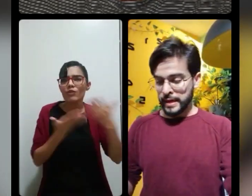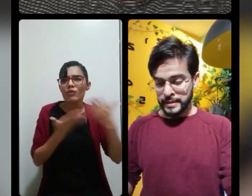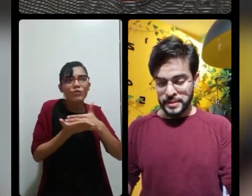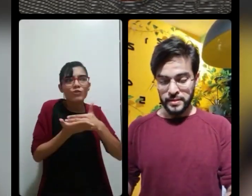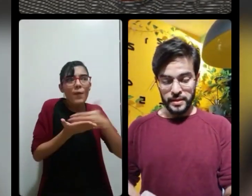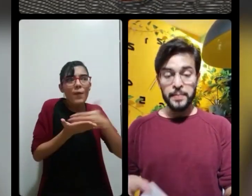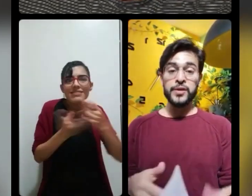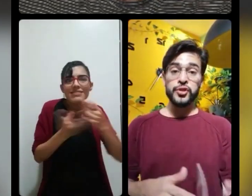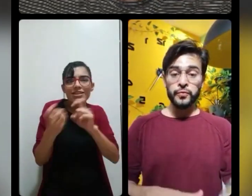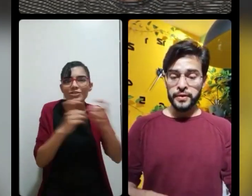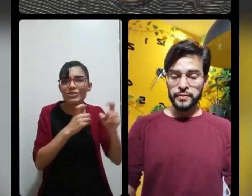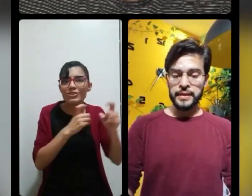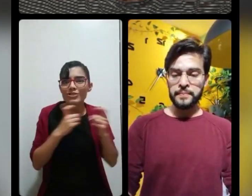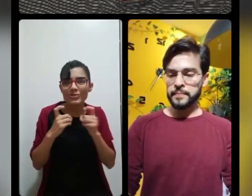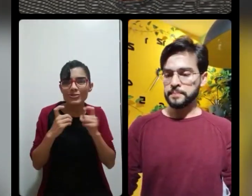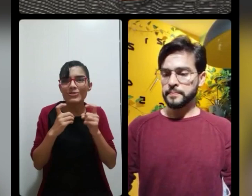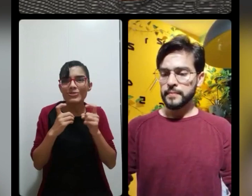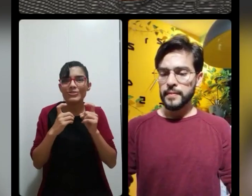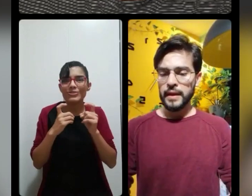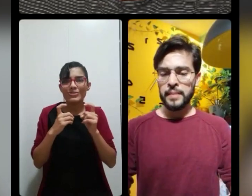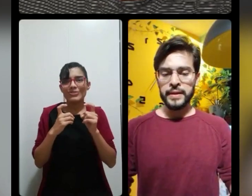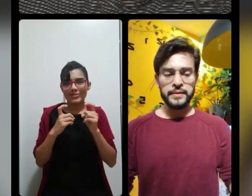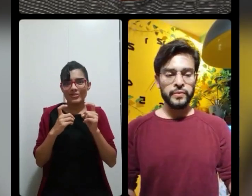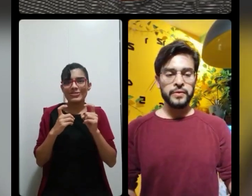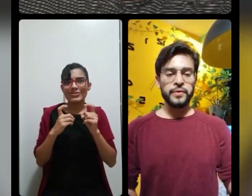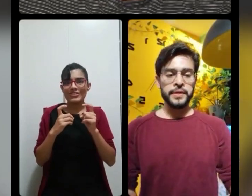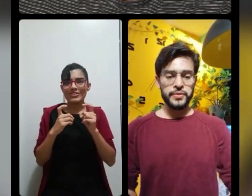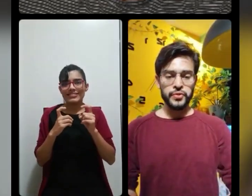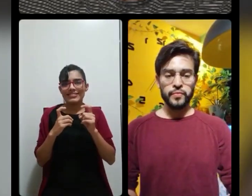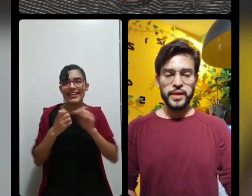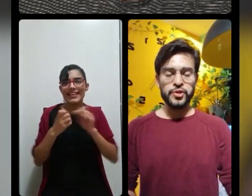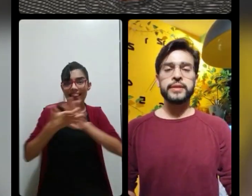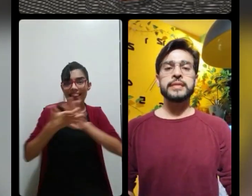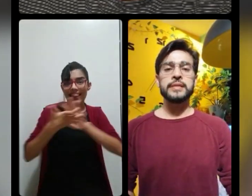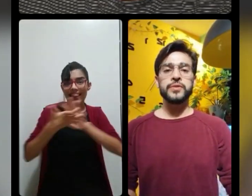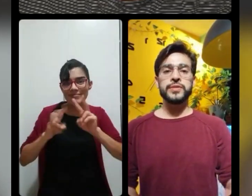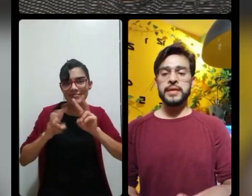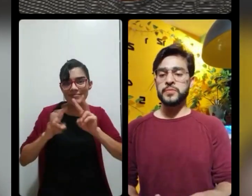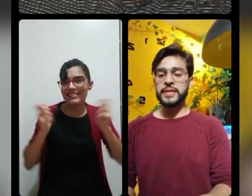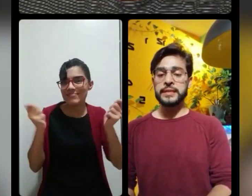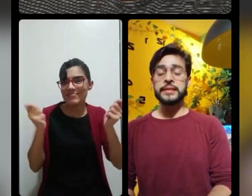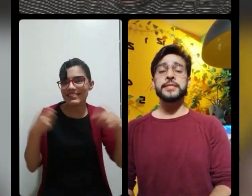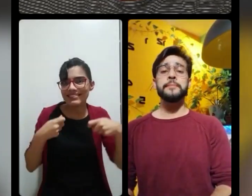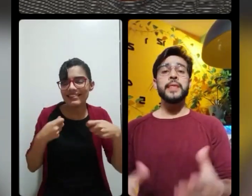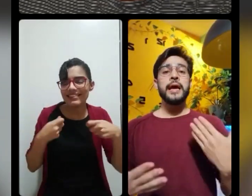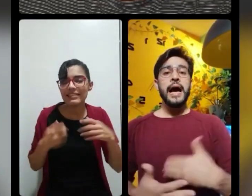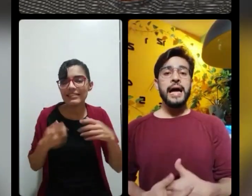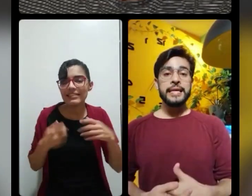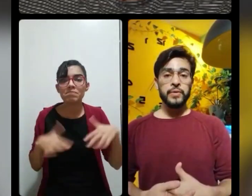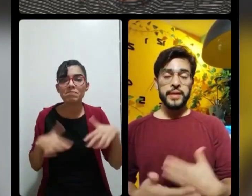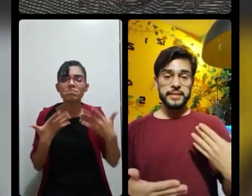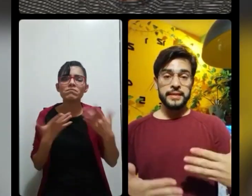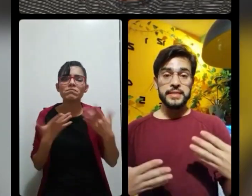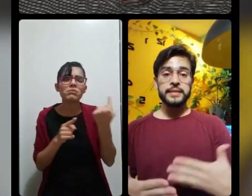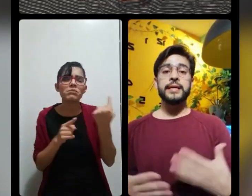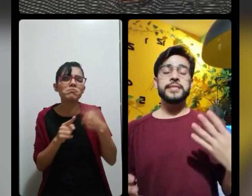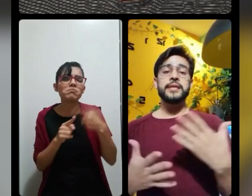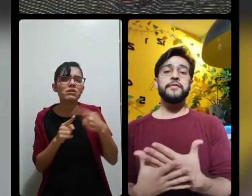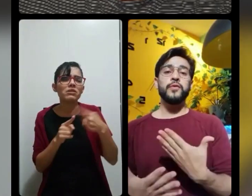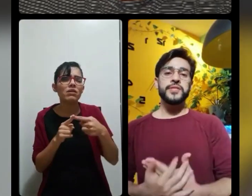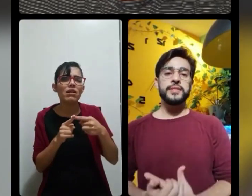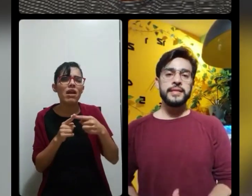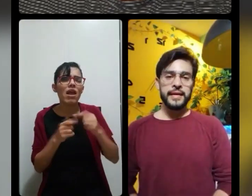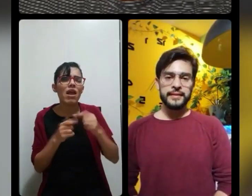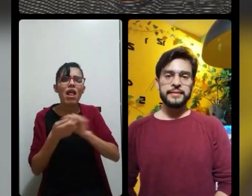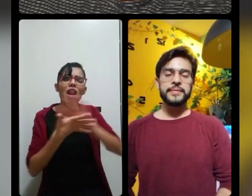francesa de sinais? Imagino eu, né? A partir do que conheço sobre a história das línguas de sinais brasileiras. A língua brasileira de sinais